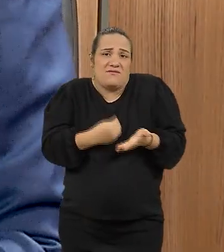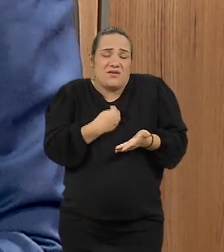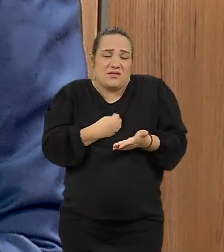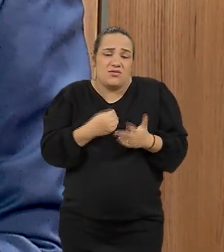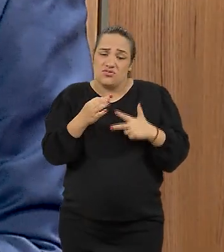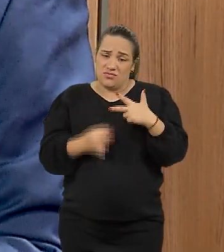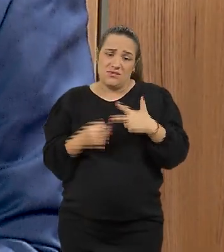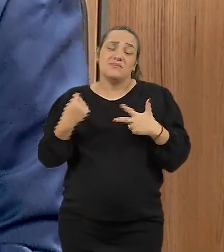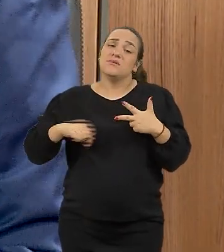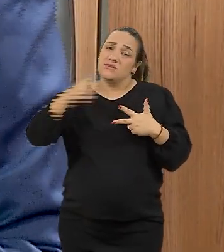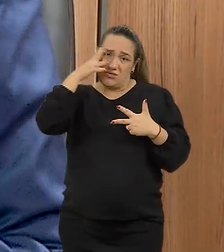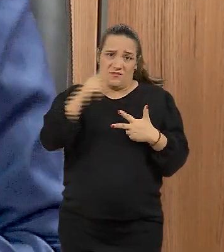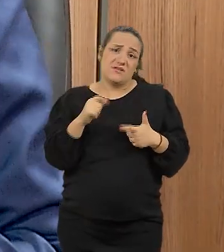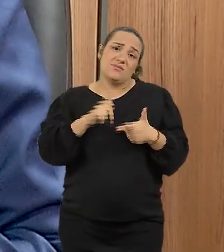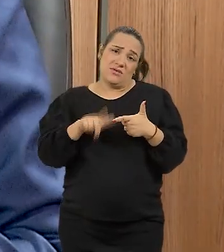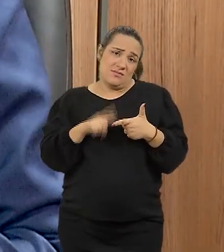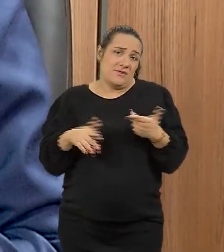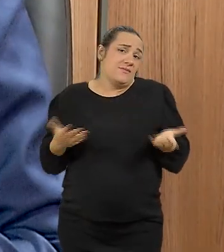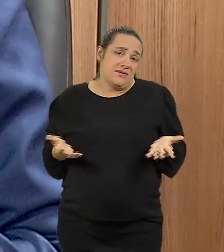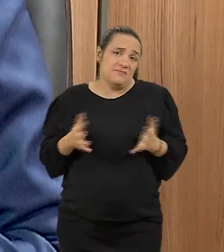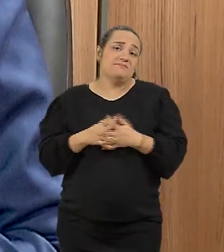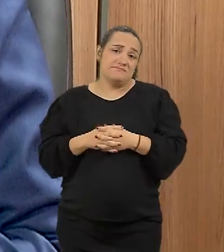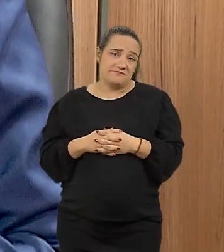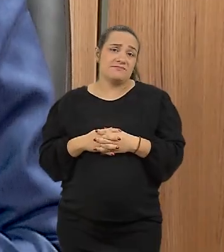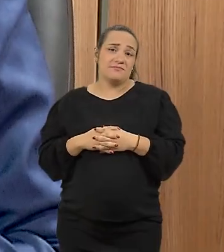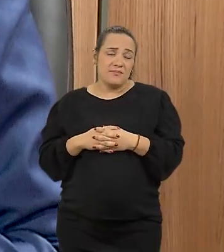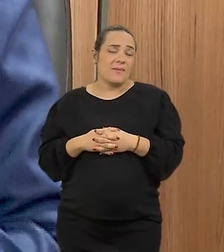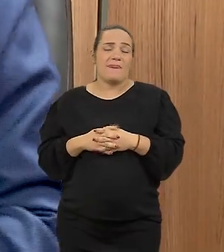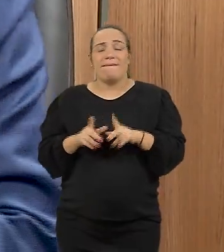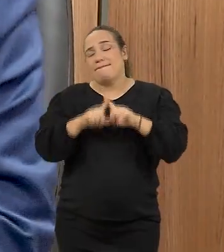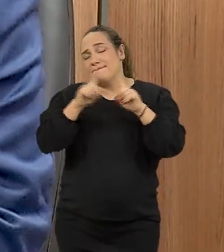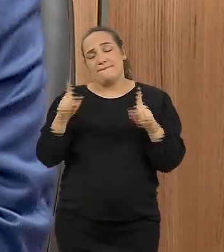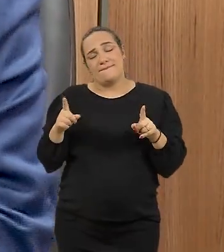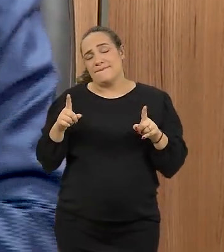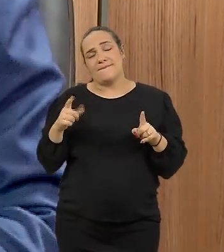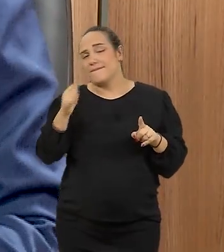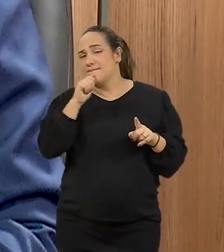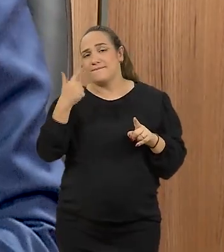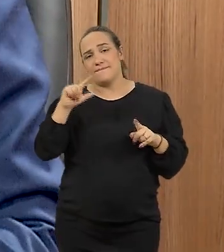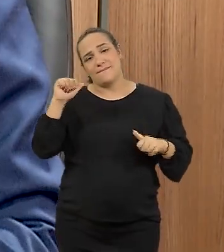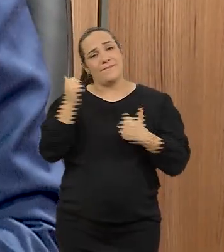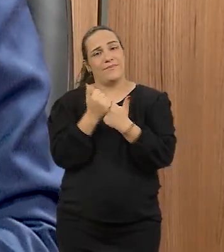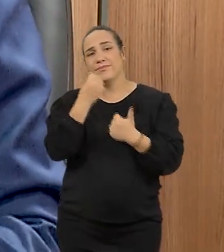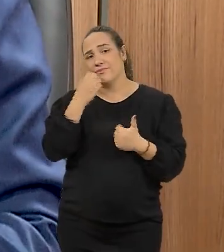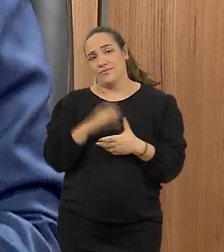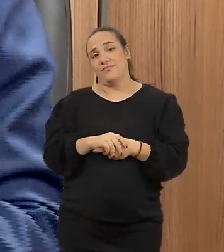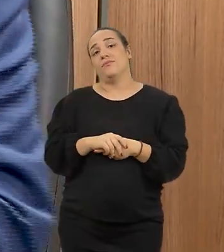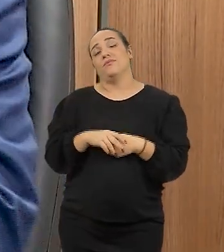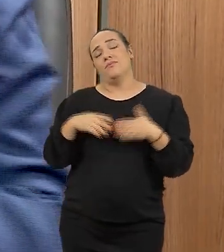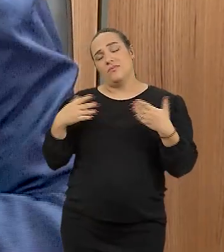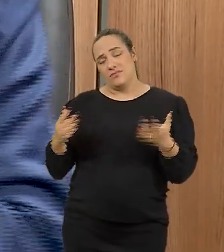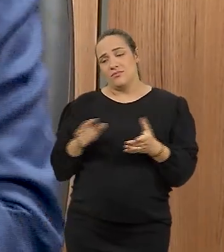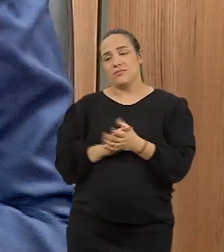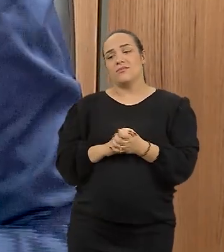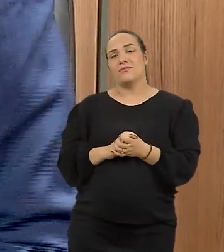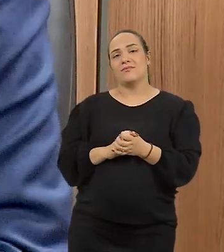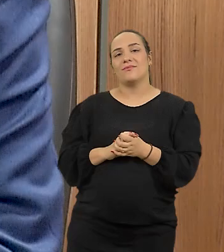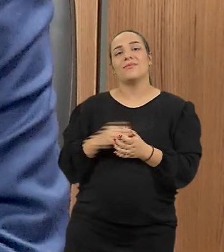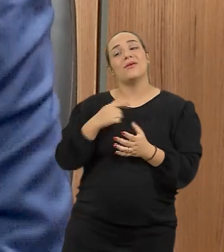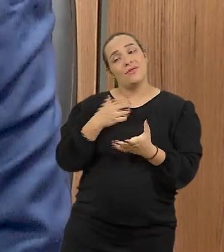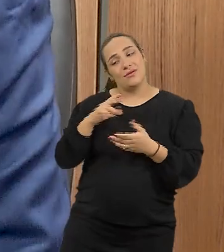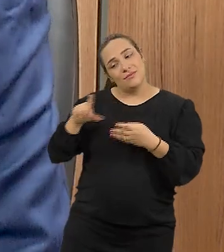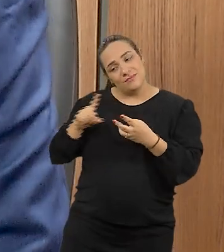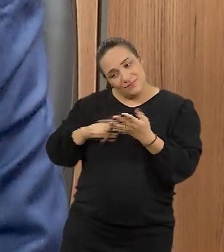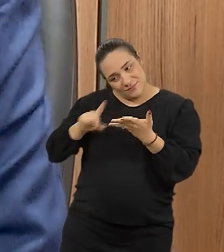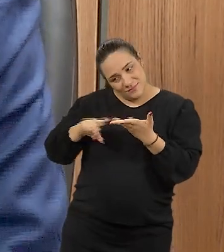existencial. E o judiciário vai ter que resolver esse problema. Vai ter que resolver esse problema. E não está suficientemente aparelhado. Então, esse